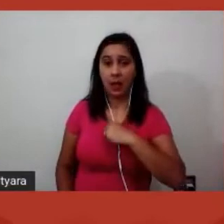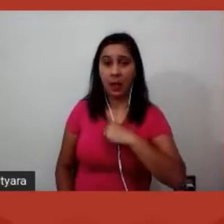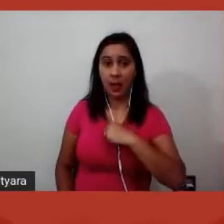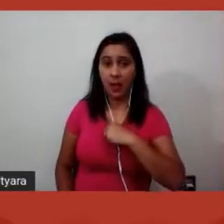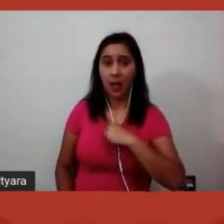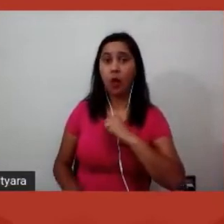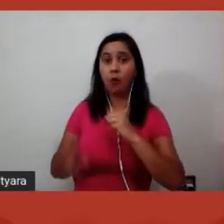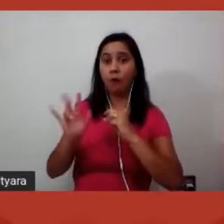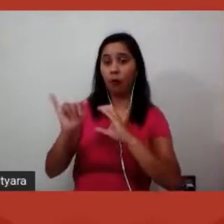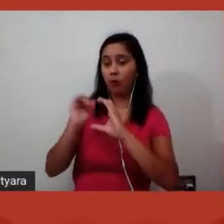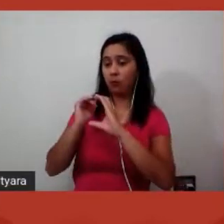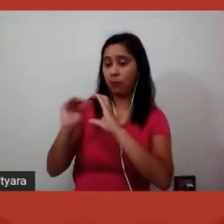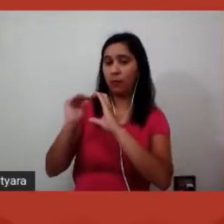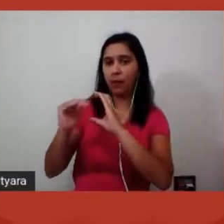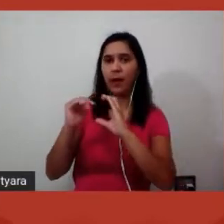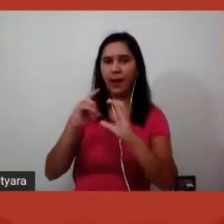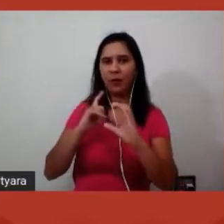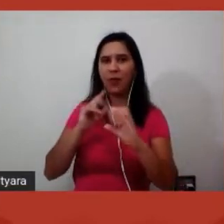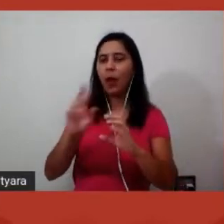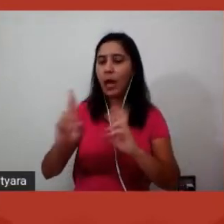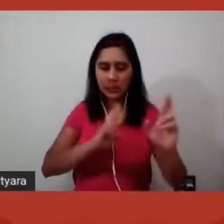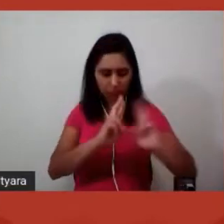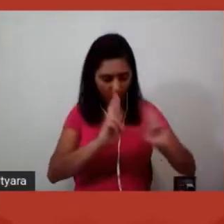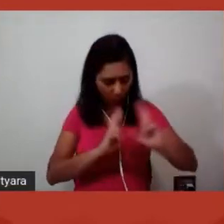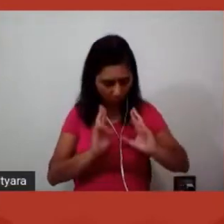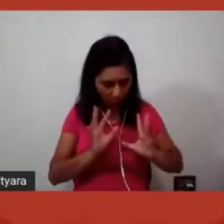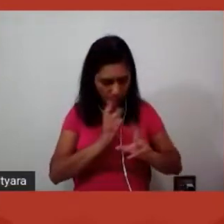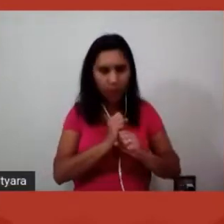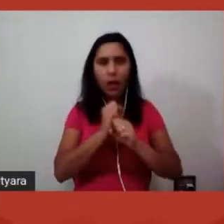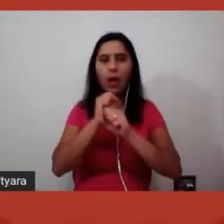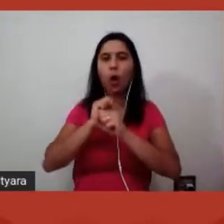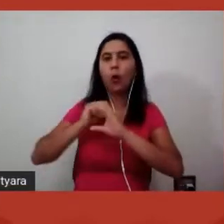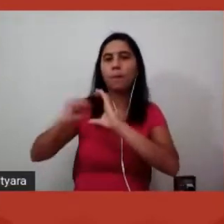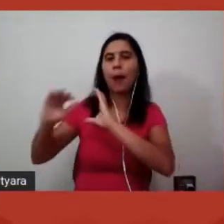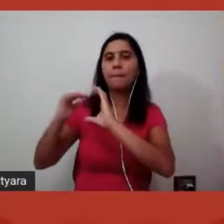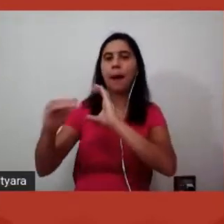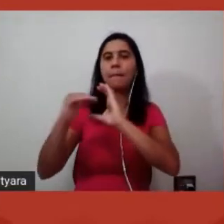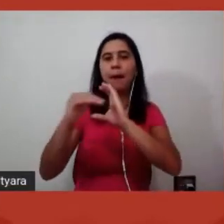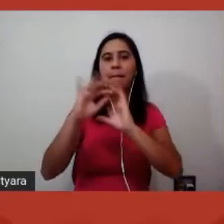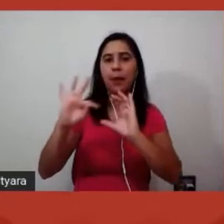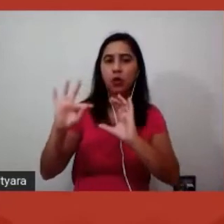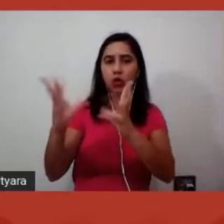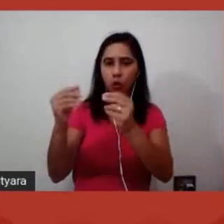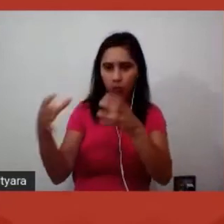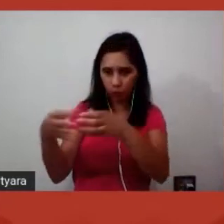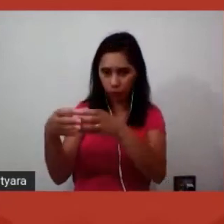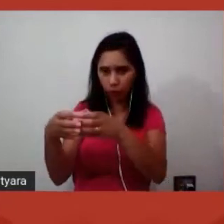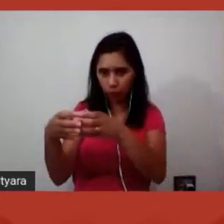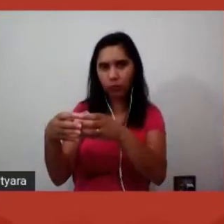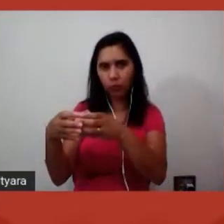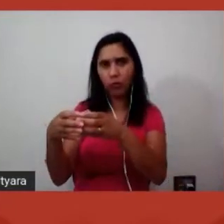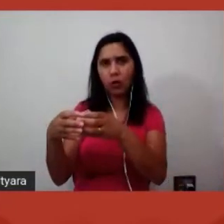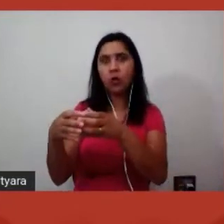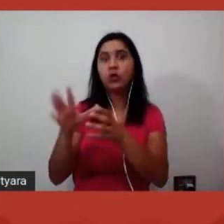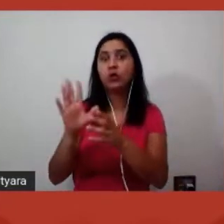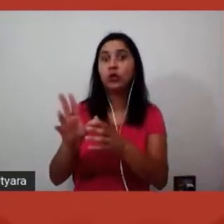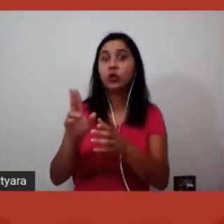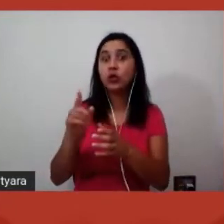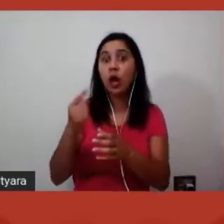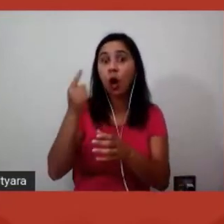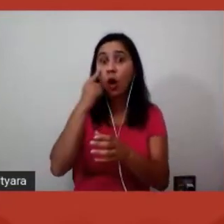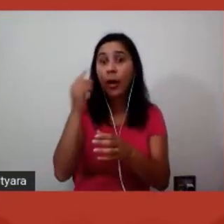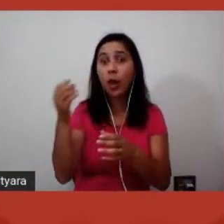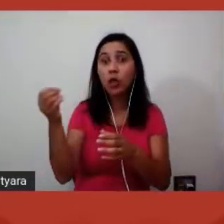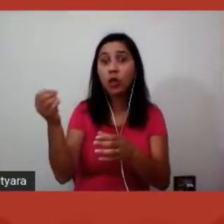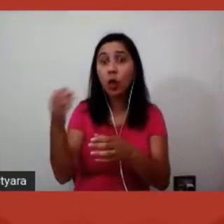eu vou mandar, porque eu tenho acesso às respostas, aí eu compartilho com todo mundo que está aqui. Eu anotei a nova composição